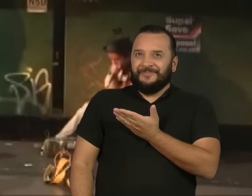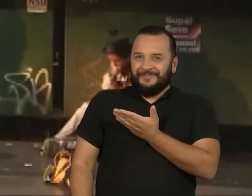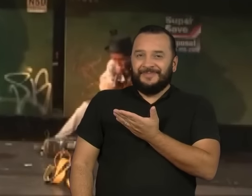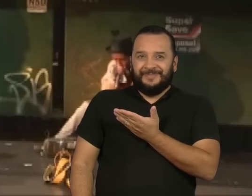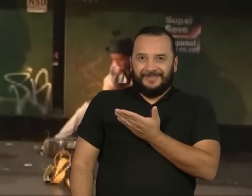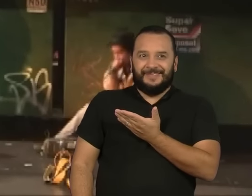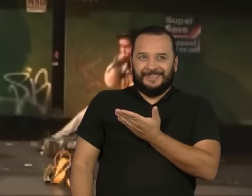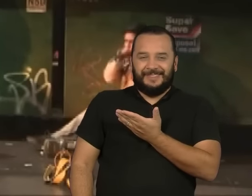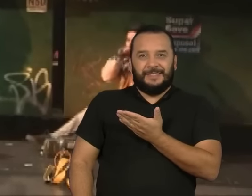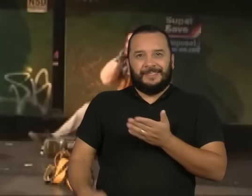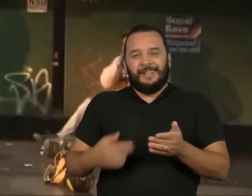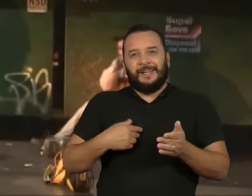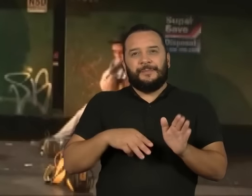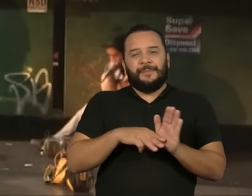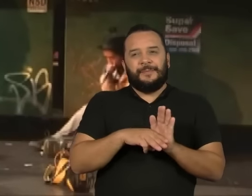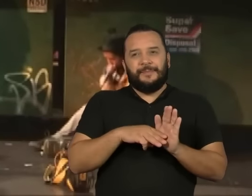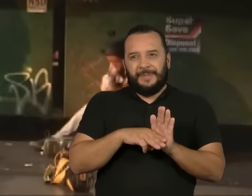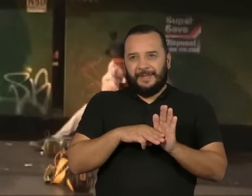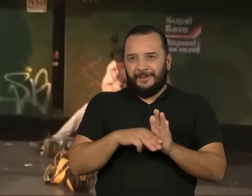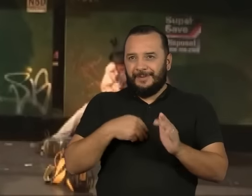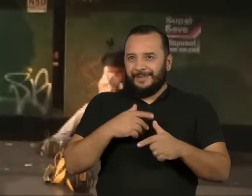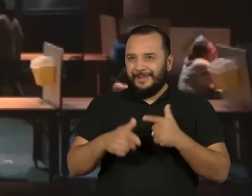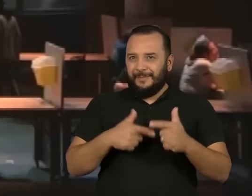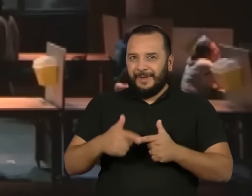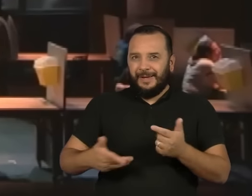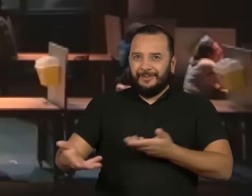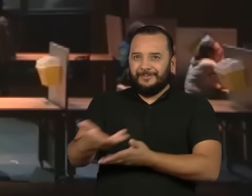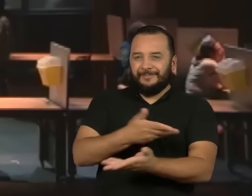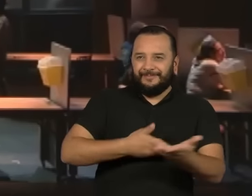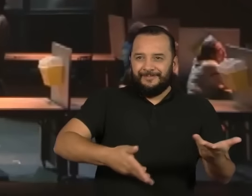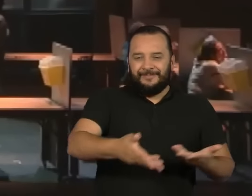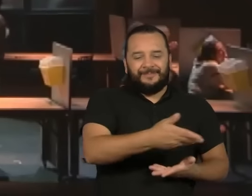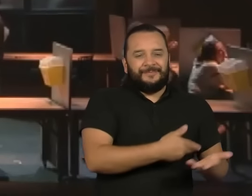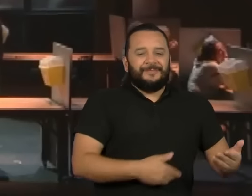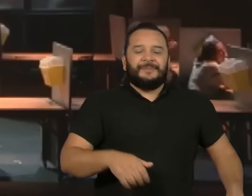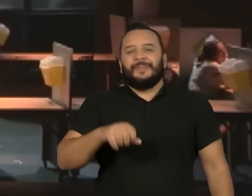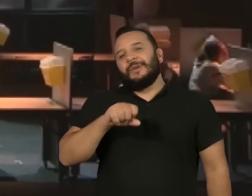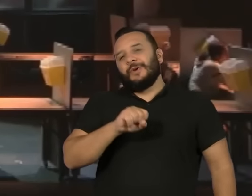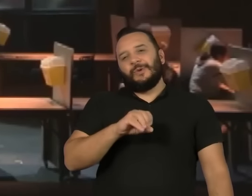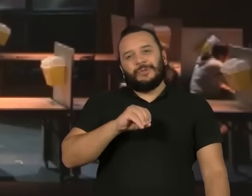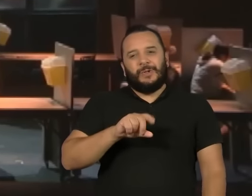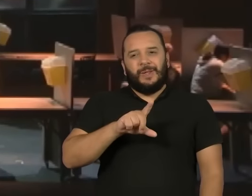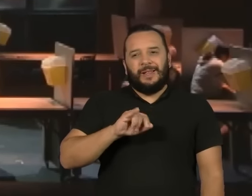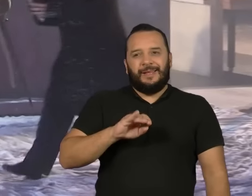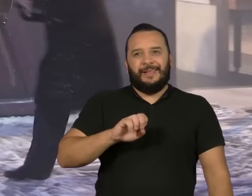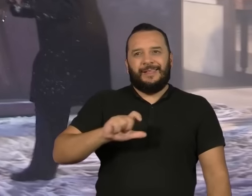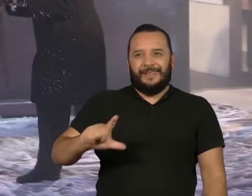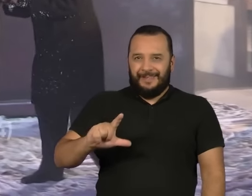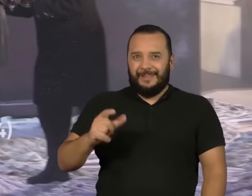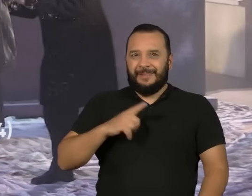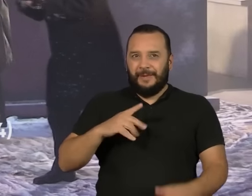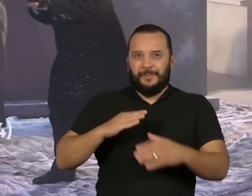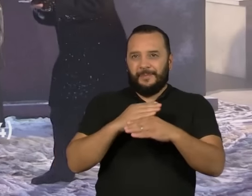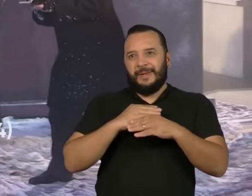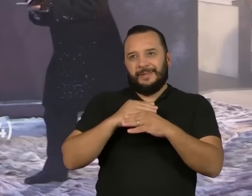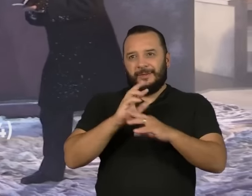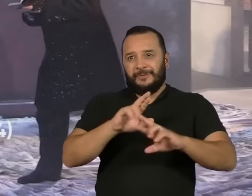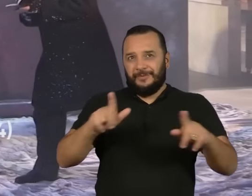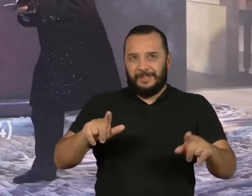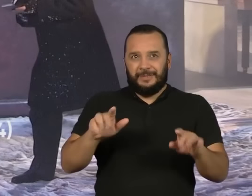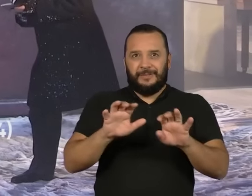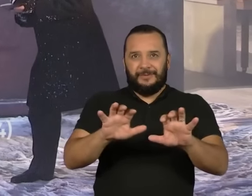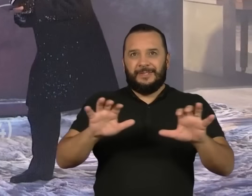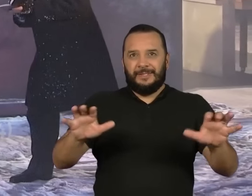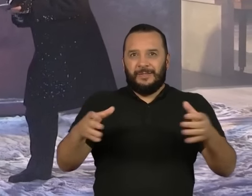O método de trabalho colaborativo do Théâtre du Soleil redefiniu padrões e influenciou não apenas